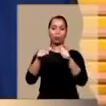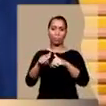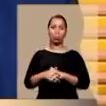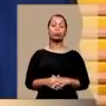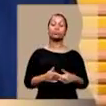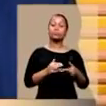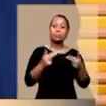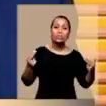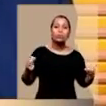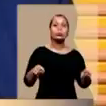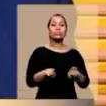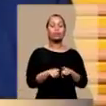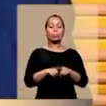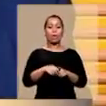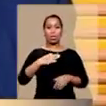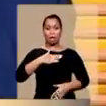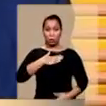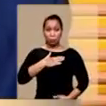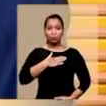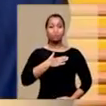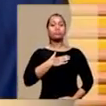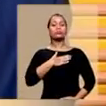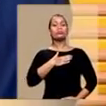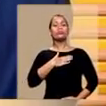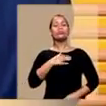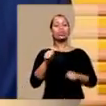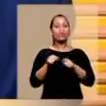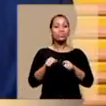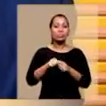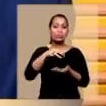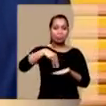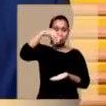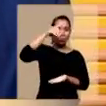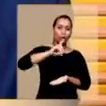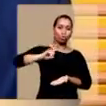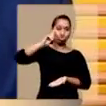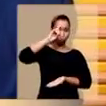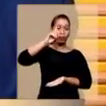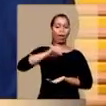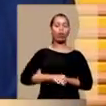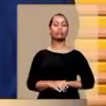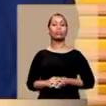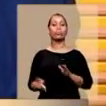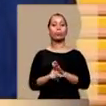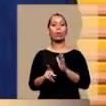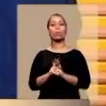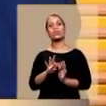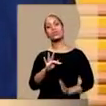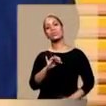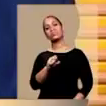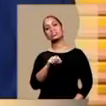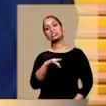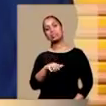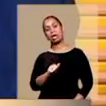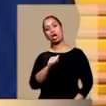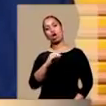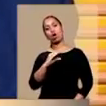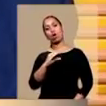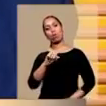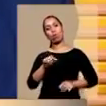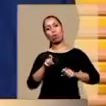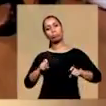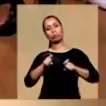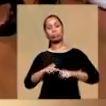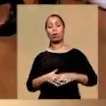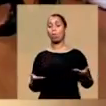Então, e uma coisa interessante também, no meu caso, eu fiz o mestrado e o doutorado na área de física computacional. E hoje eu não faço